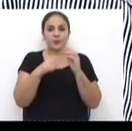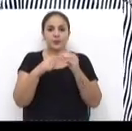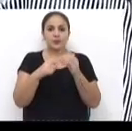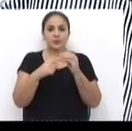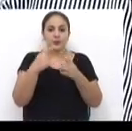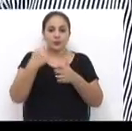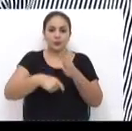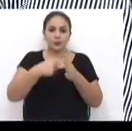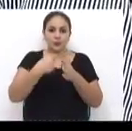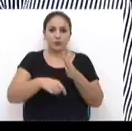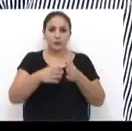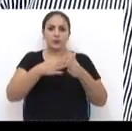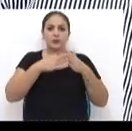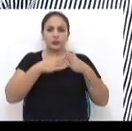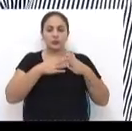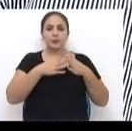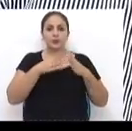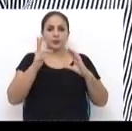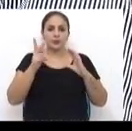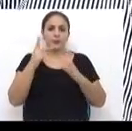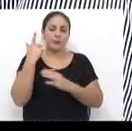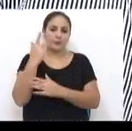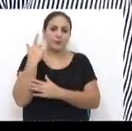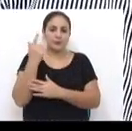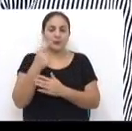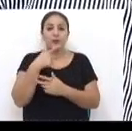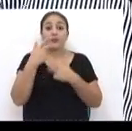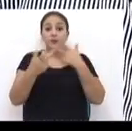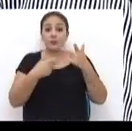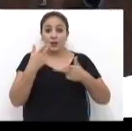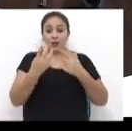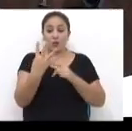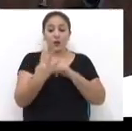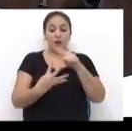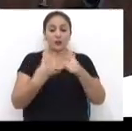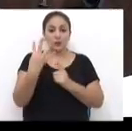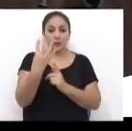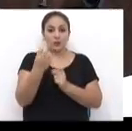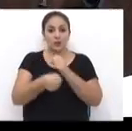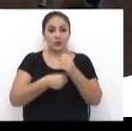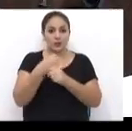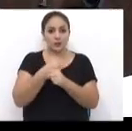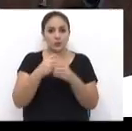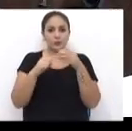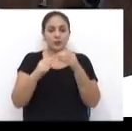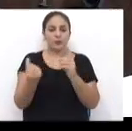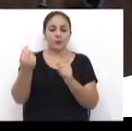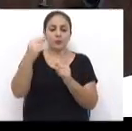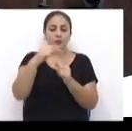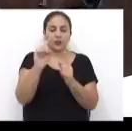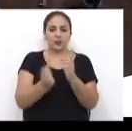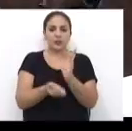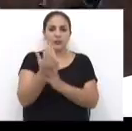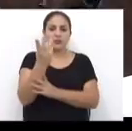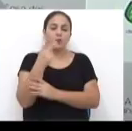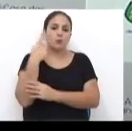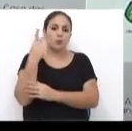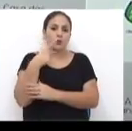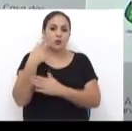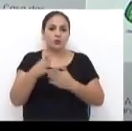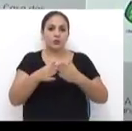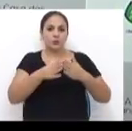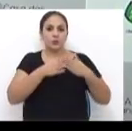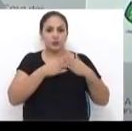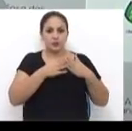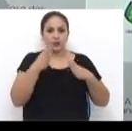Ele destaca que durante os 4 anos de mandato vai priorizar a criação de políticas que defendam o acesso à moradia.